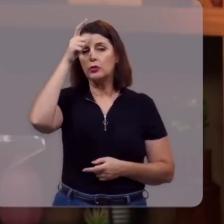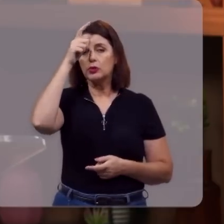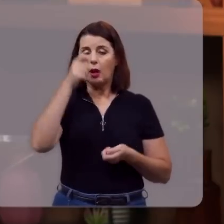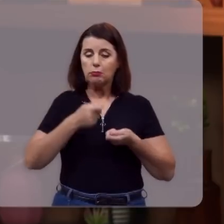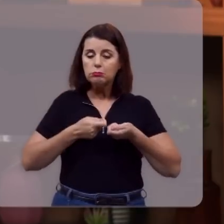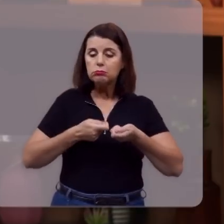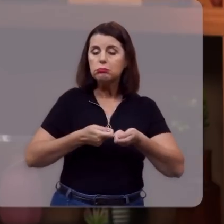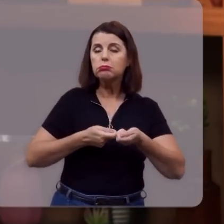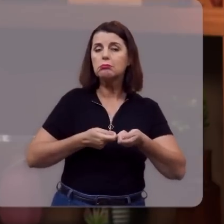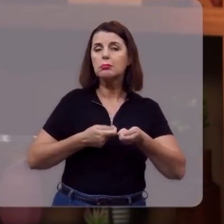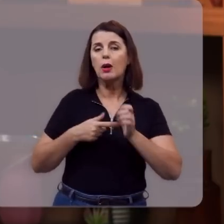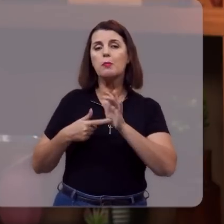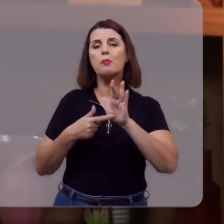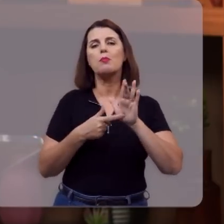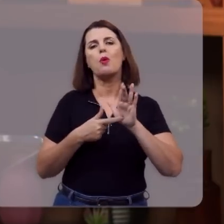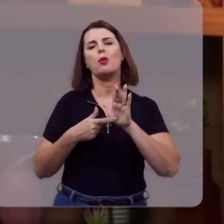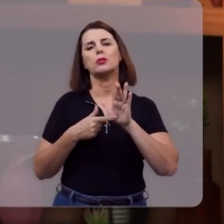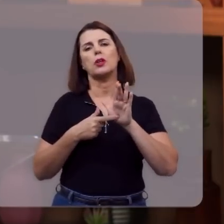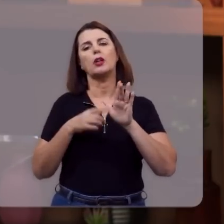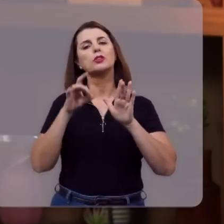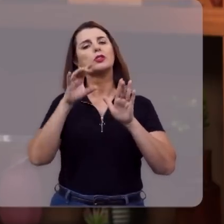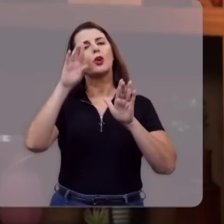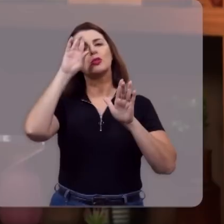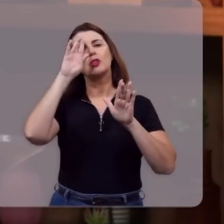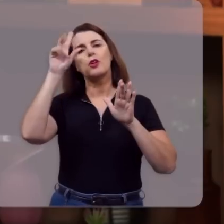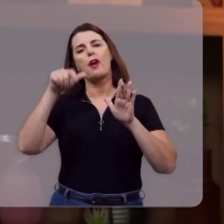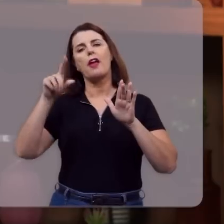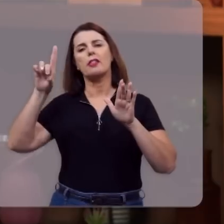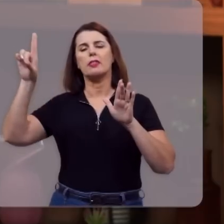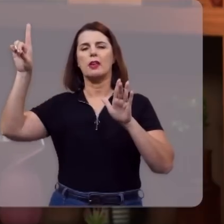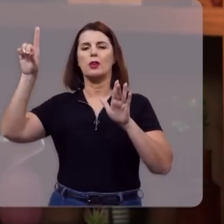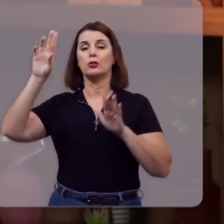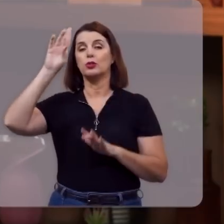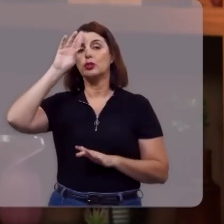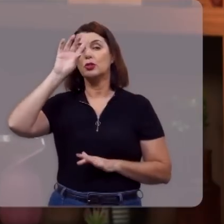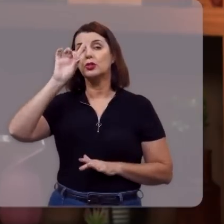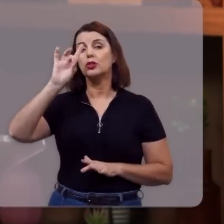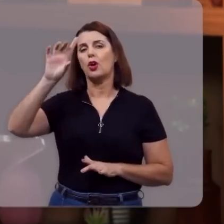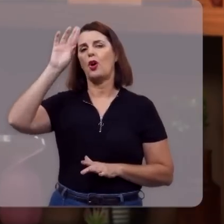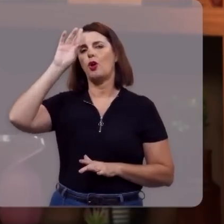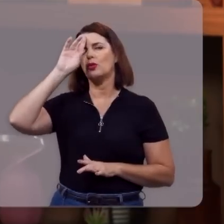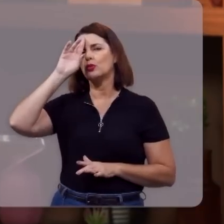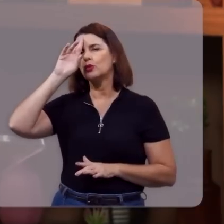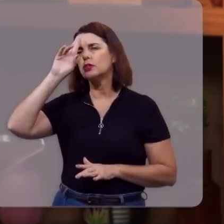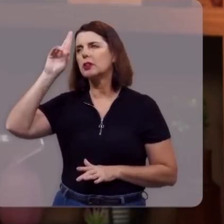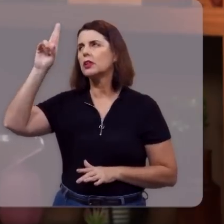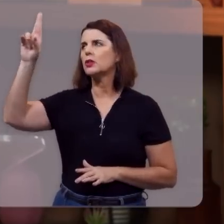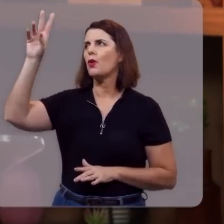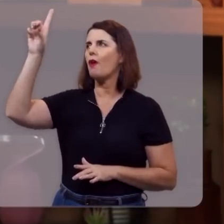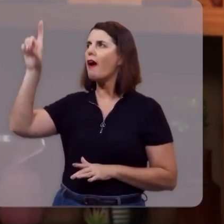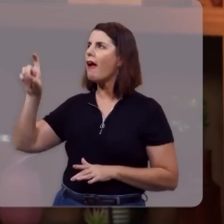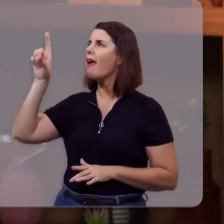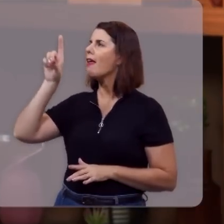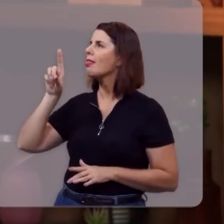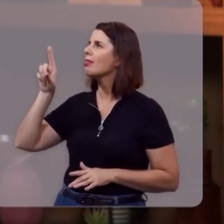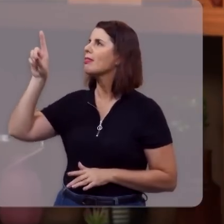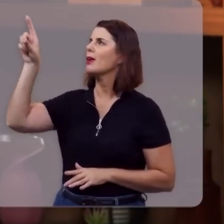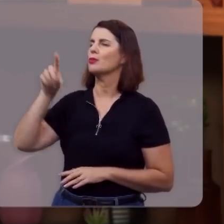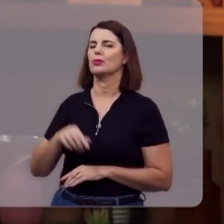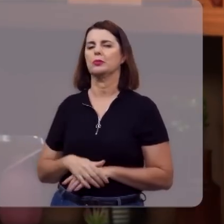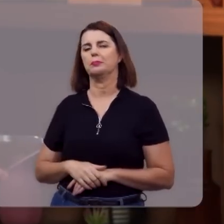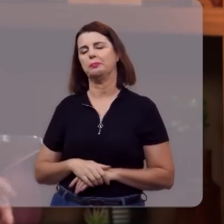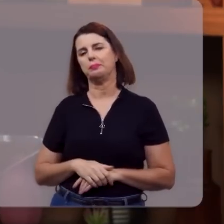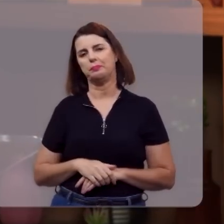Homens que tenham coragem de demonstrar que só o Senhor é Deus, só o Senhor é Deus, só o Senhor